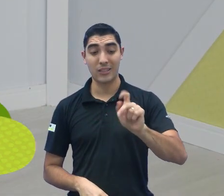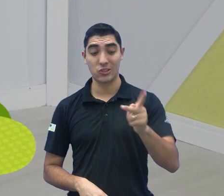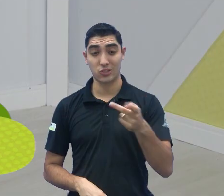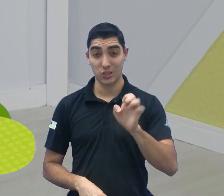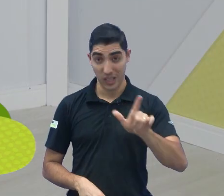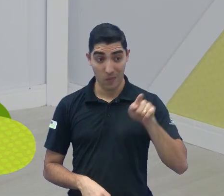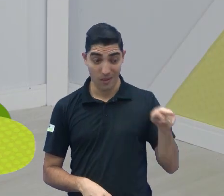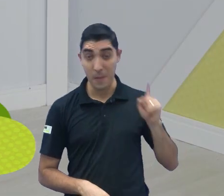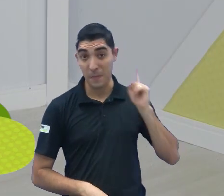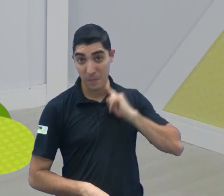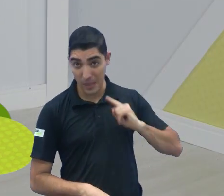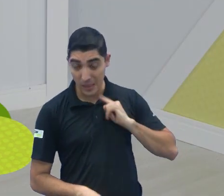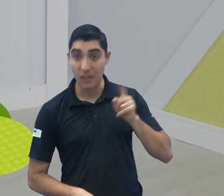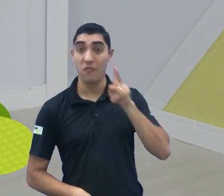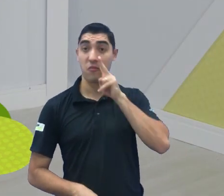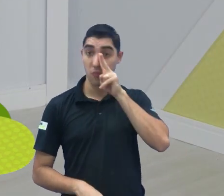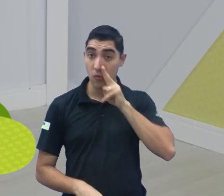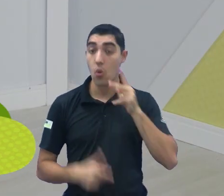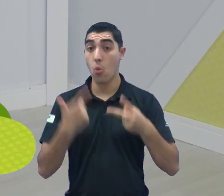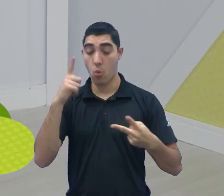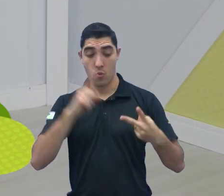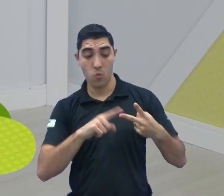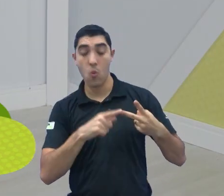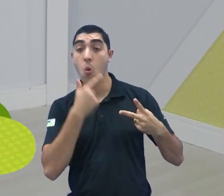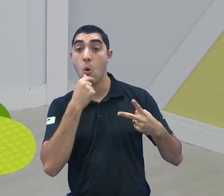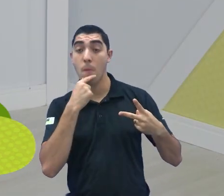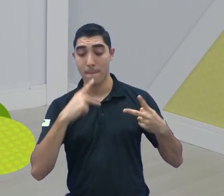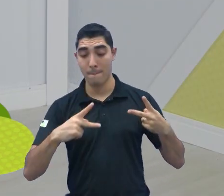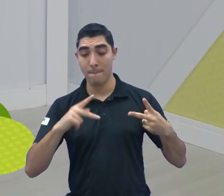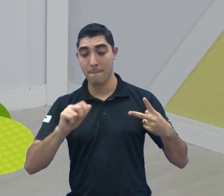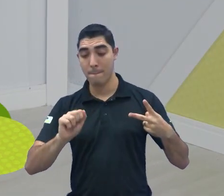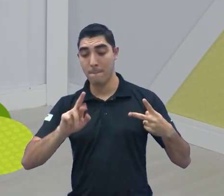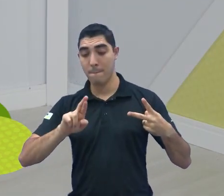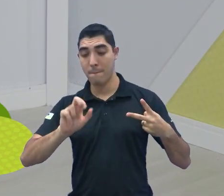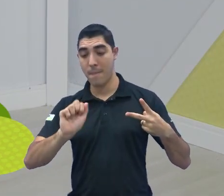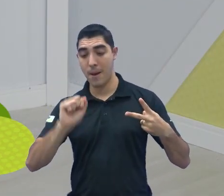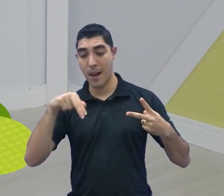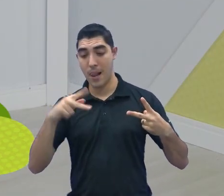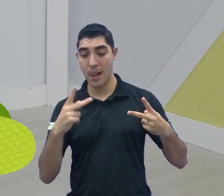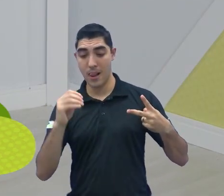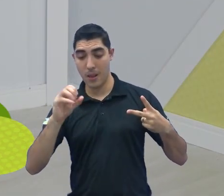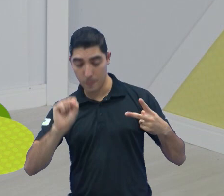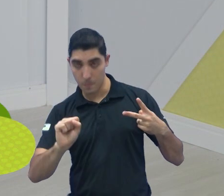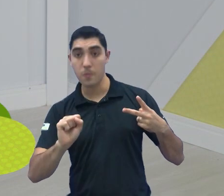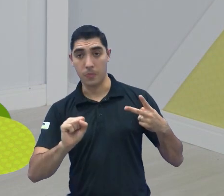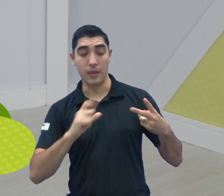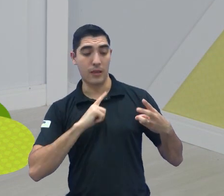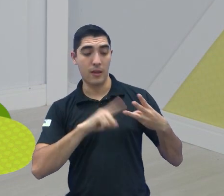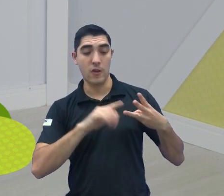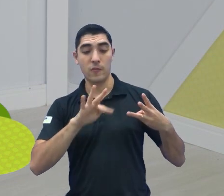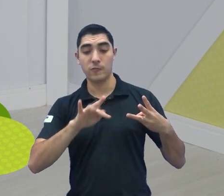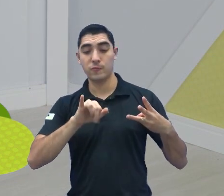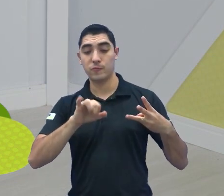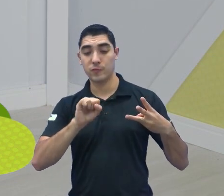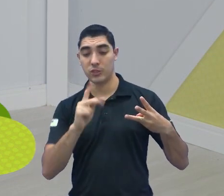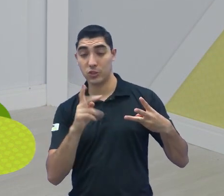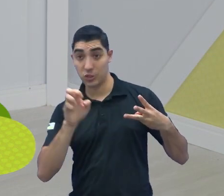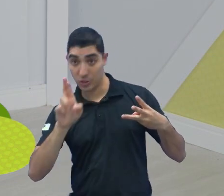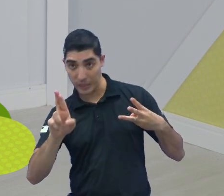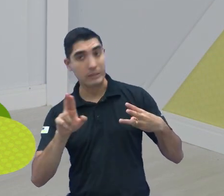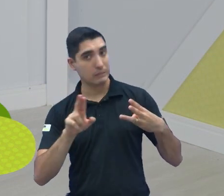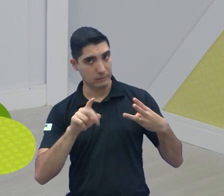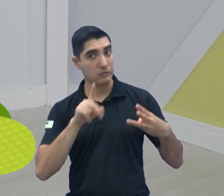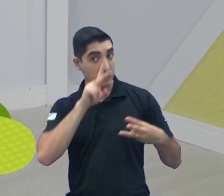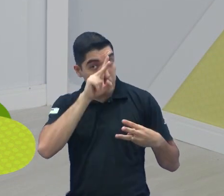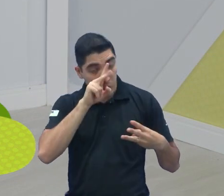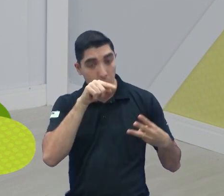ali no garrafão, também é um jogador muito perigoso, além do Fischer distribuindo o jogo junto com o Arengo. Flamengo. São José tem que ficar de olho. Jogo